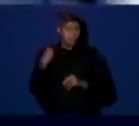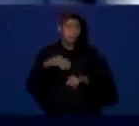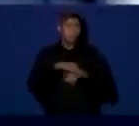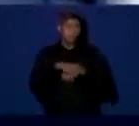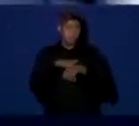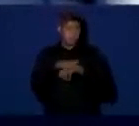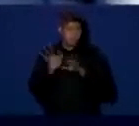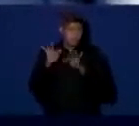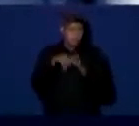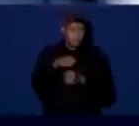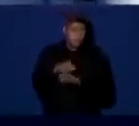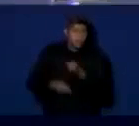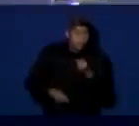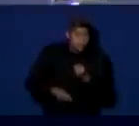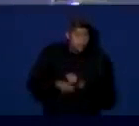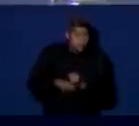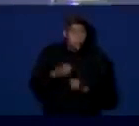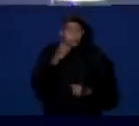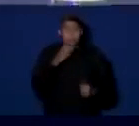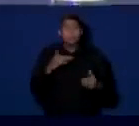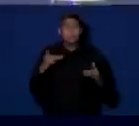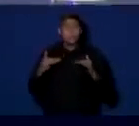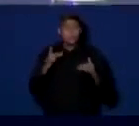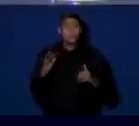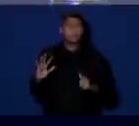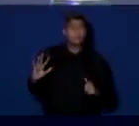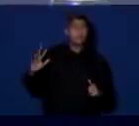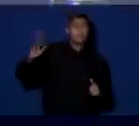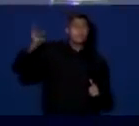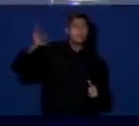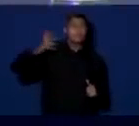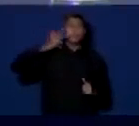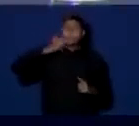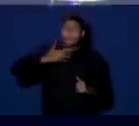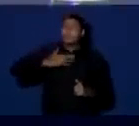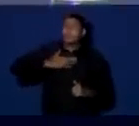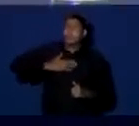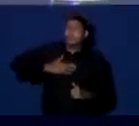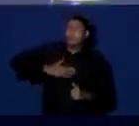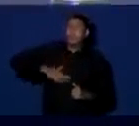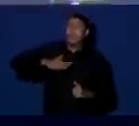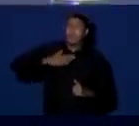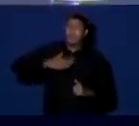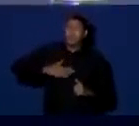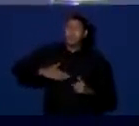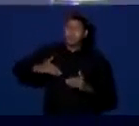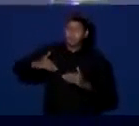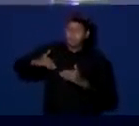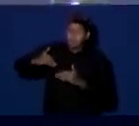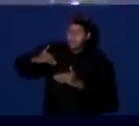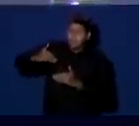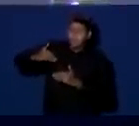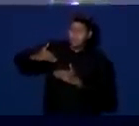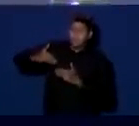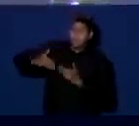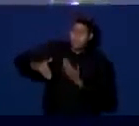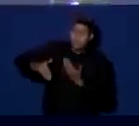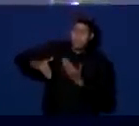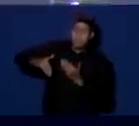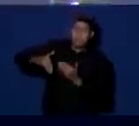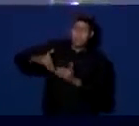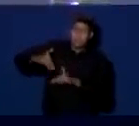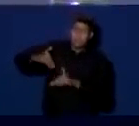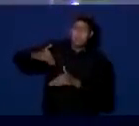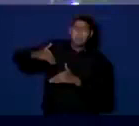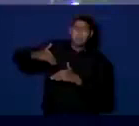né, Rogério, no final do ano, parece que o movimento vai acontecendo em slow motion, né? Alguém bateu o corner, a bola está vindo assim, devagarzinho,